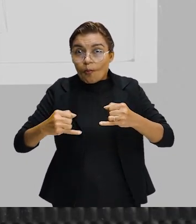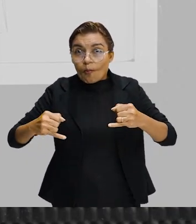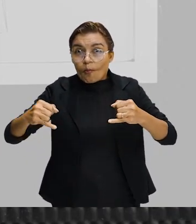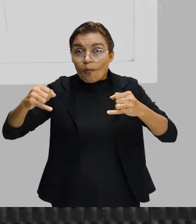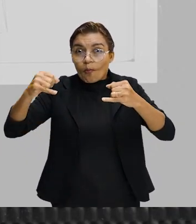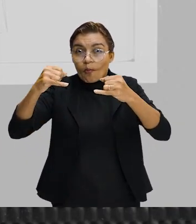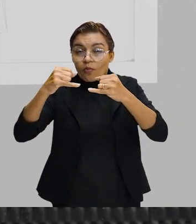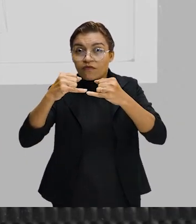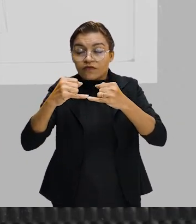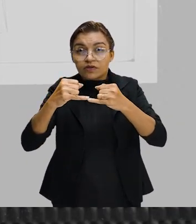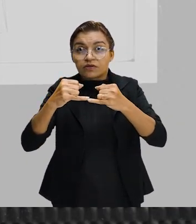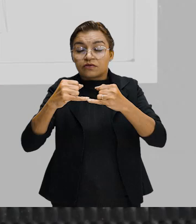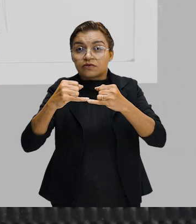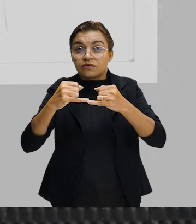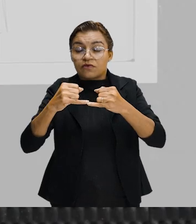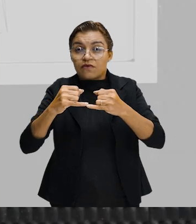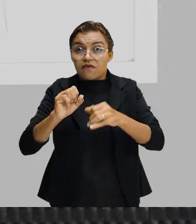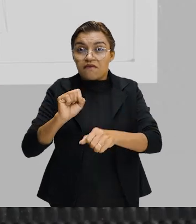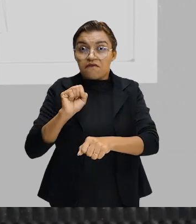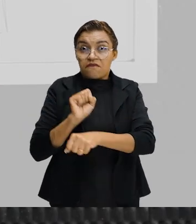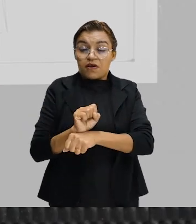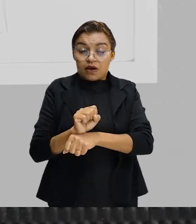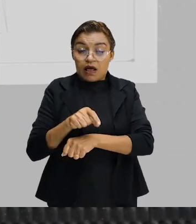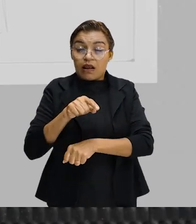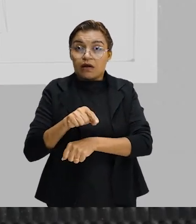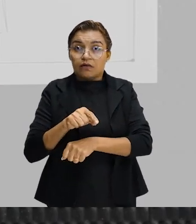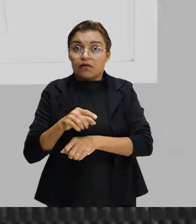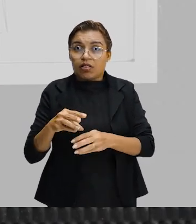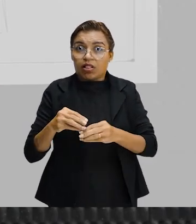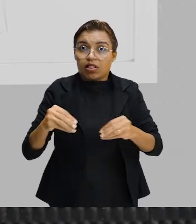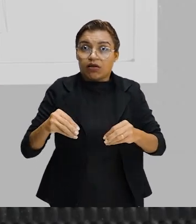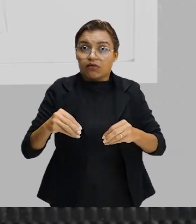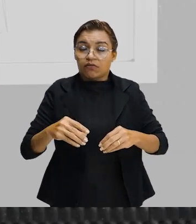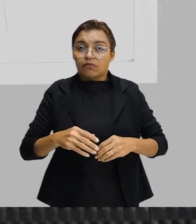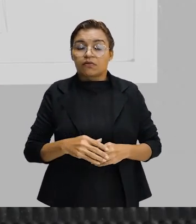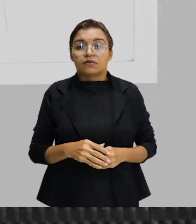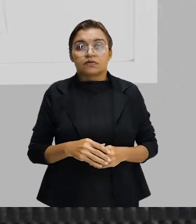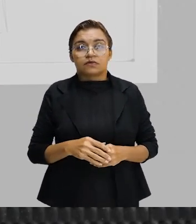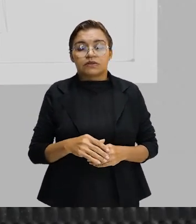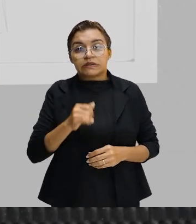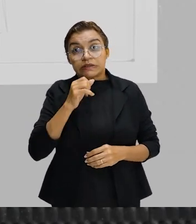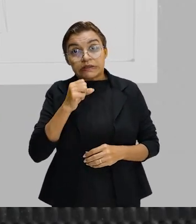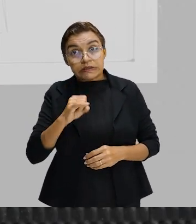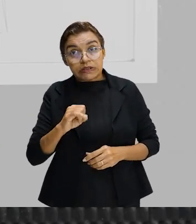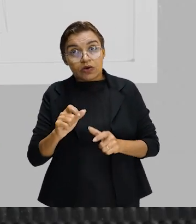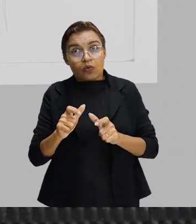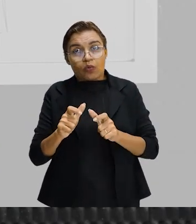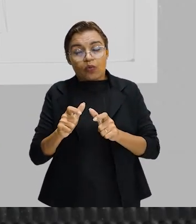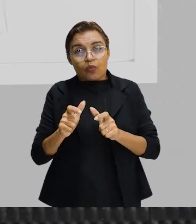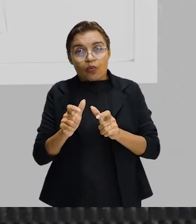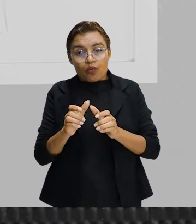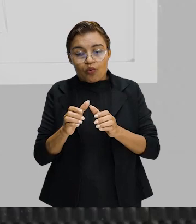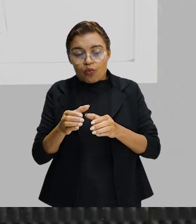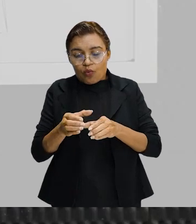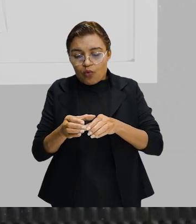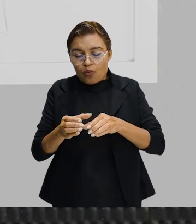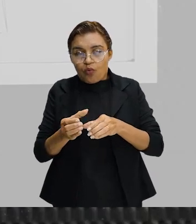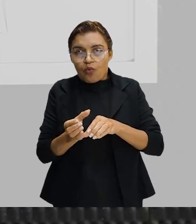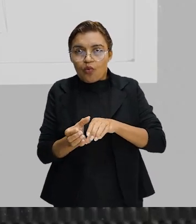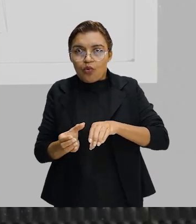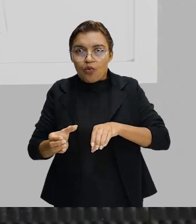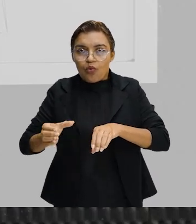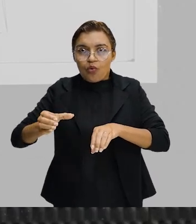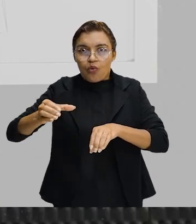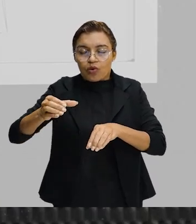Certo? Por que disso? Né? A gente pode até fazer uma configuração da massa do carro. Eu tenho um carro pequeno, um carro popular